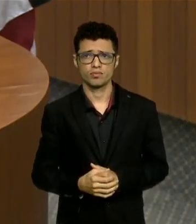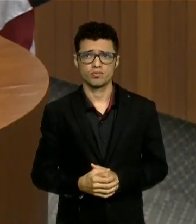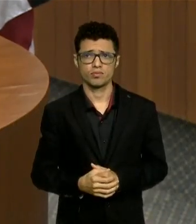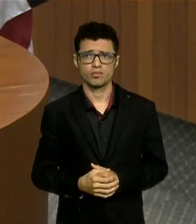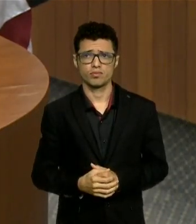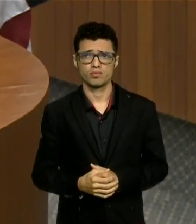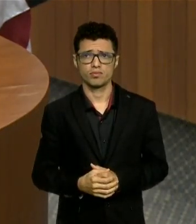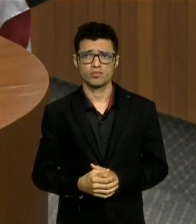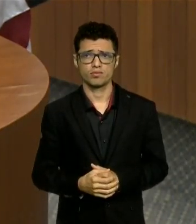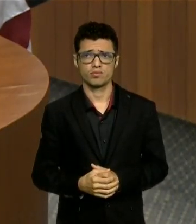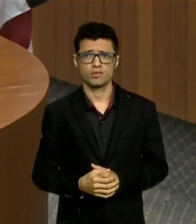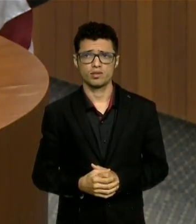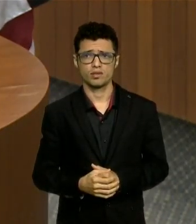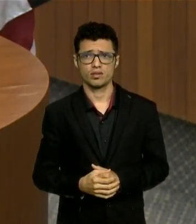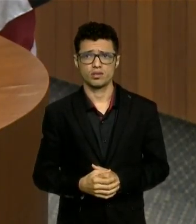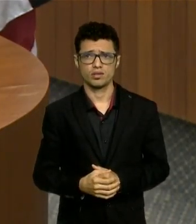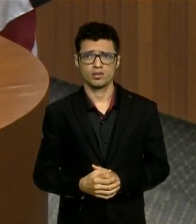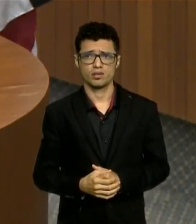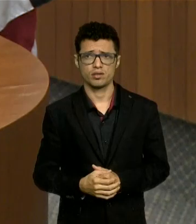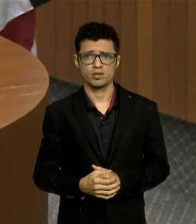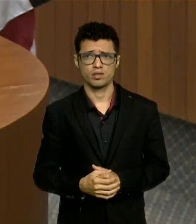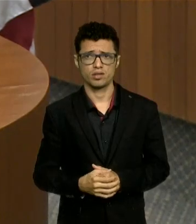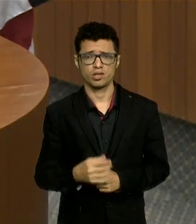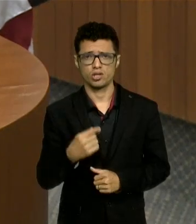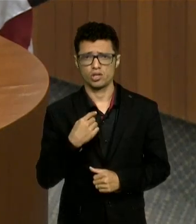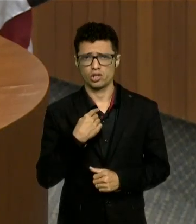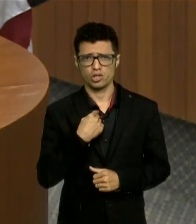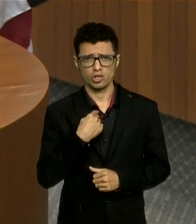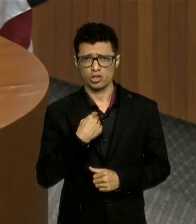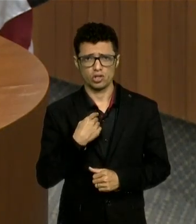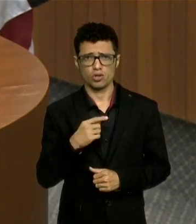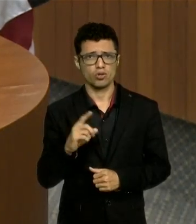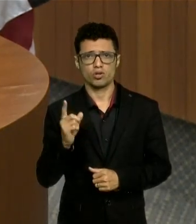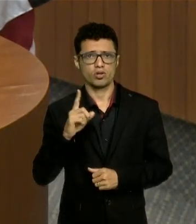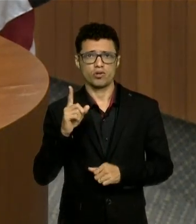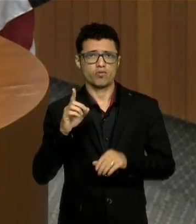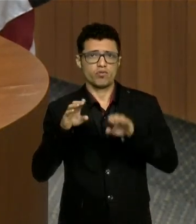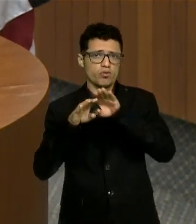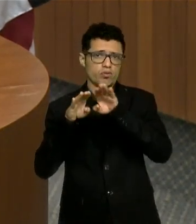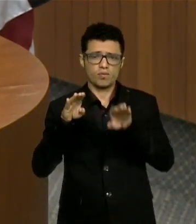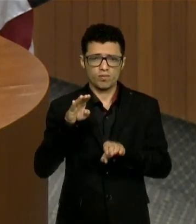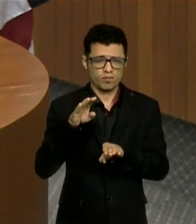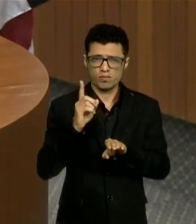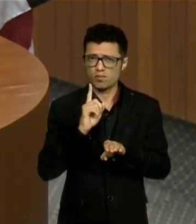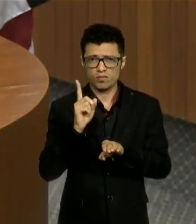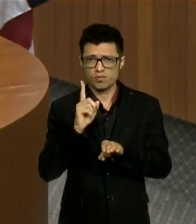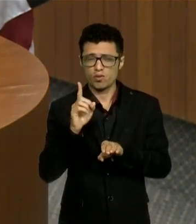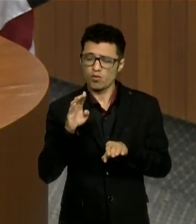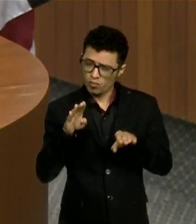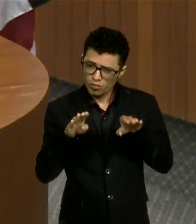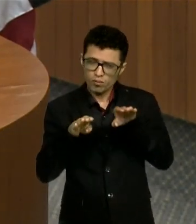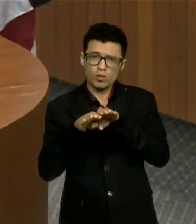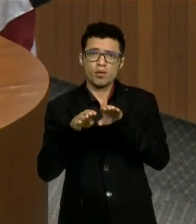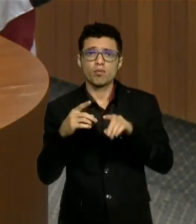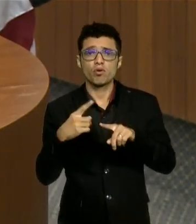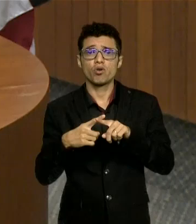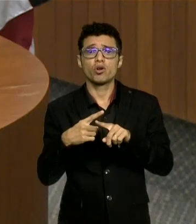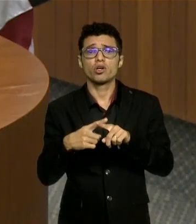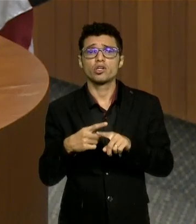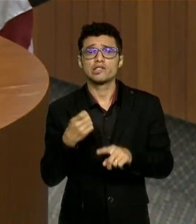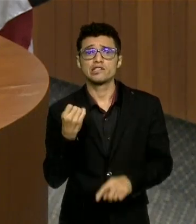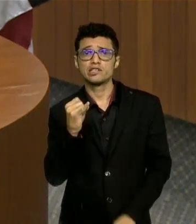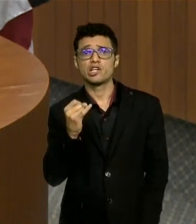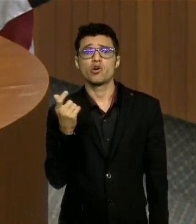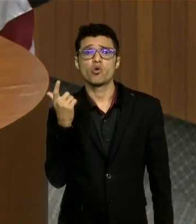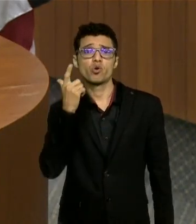não irei recuar, não irei me apequenar perante ao cargo que eu exerço. Porque se eu cheguei aqui, eu cheguei com os votos dos